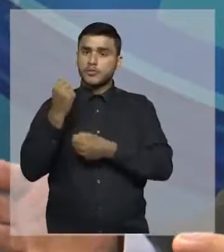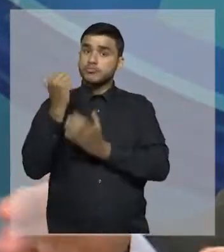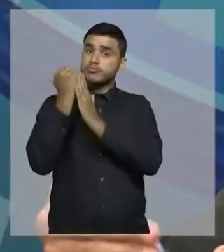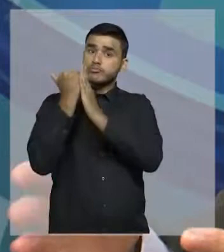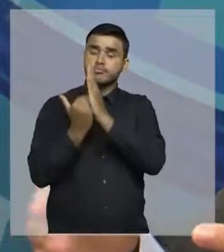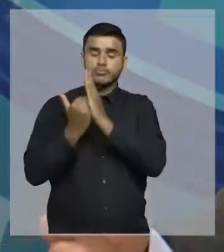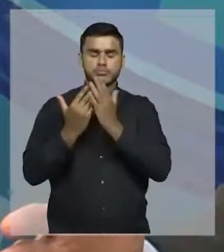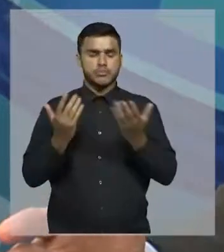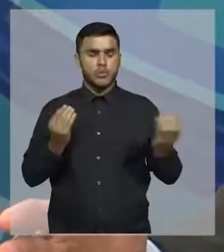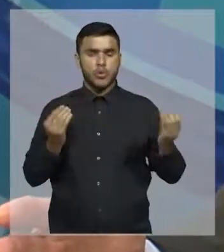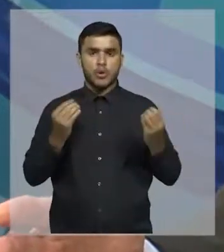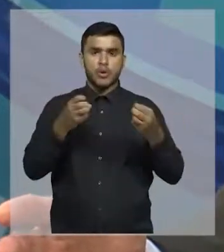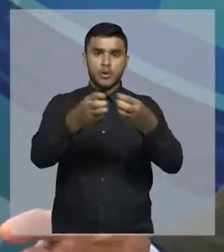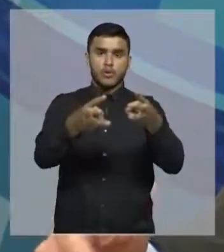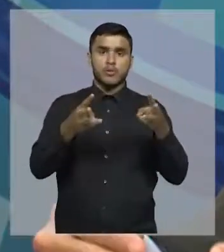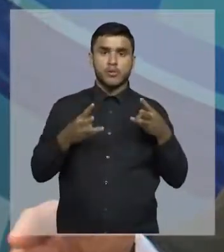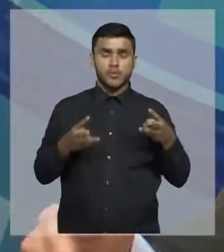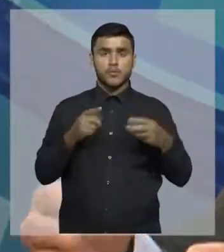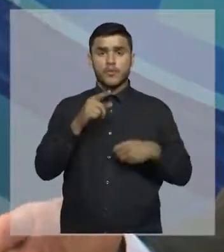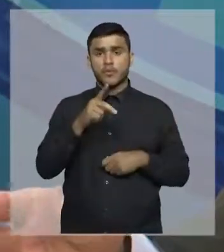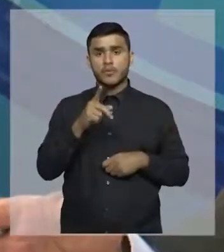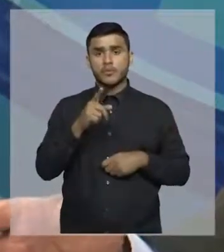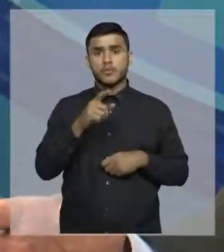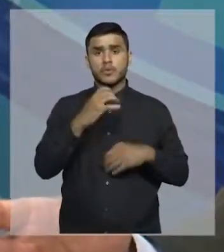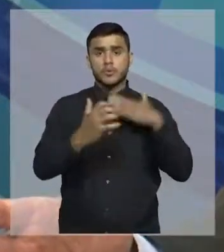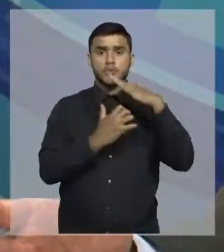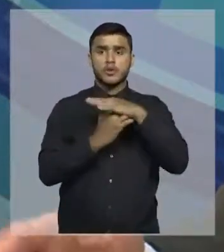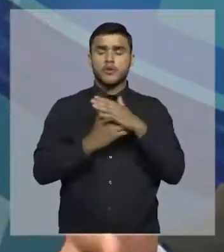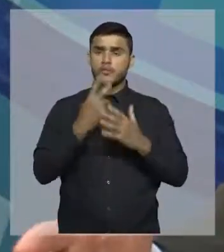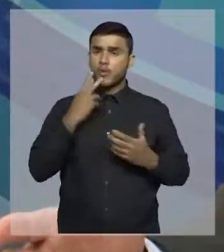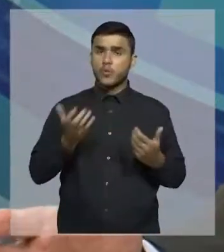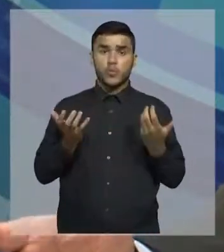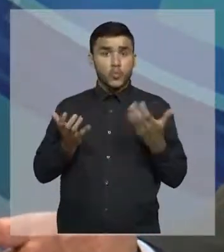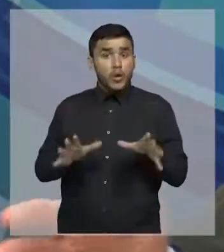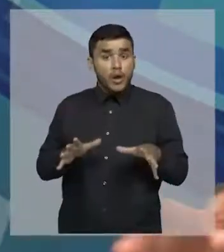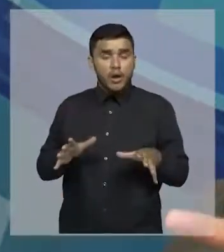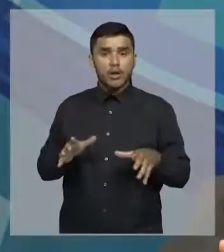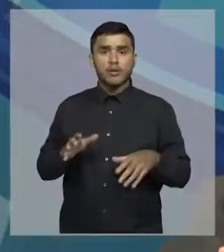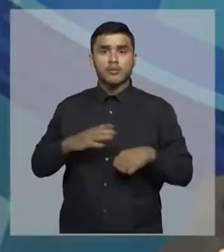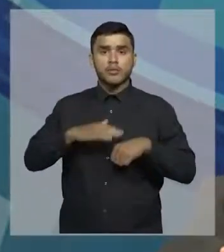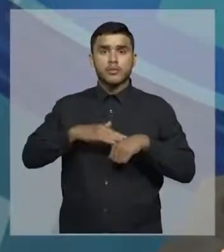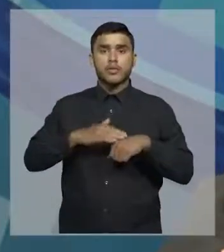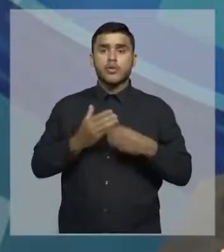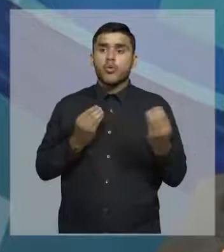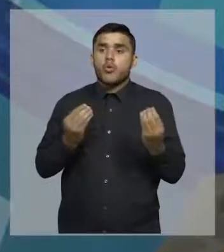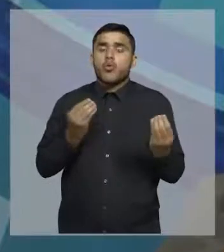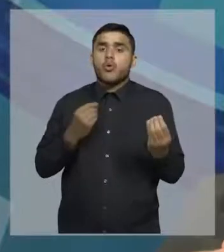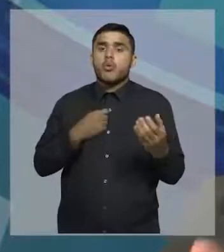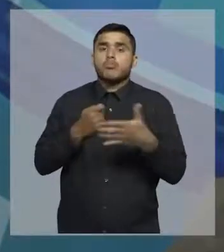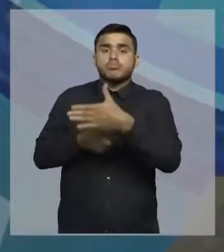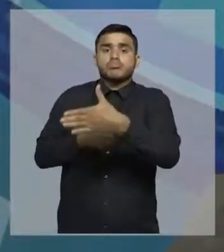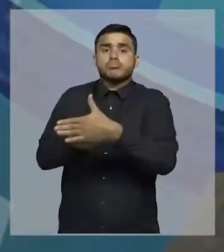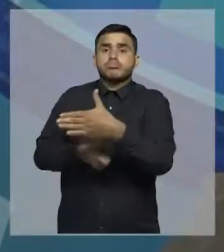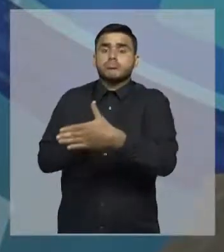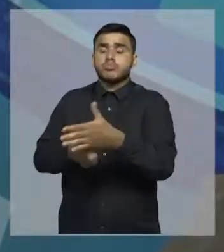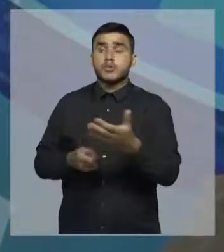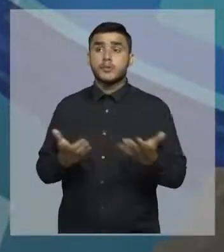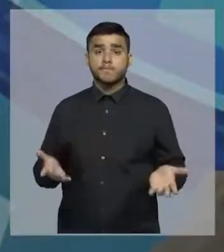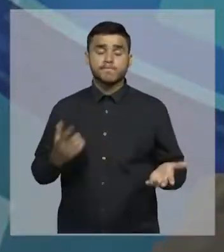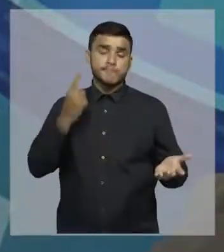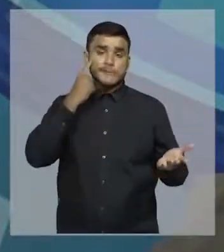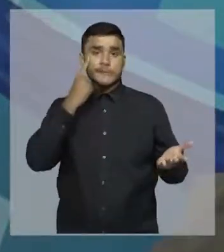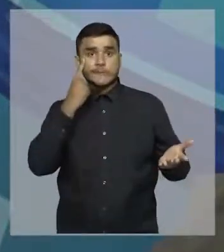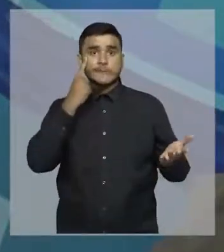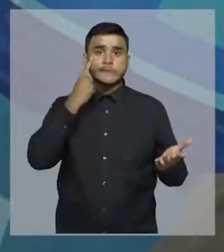os caminhoneiros e as empresas de transporte não podem renunciar às suas reivindicações, eu desconfio, arrisco